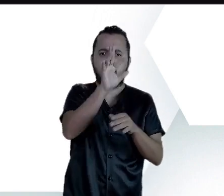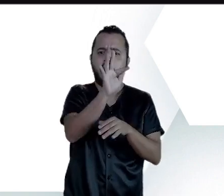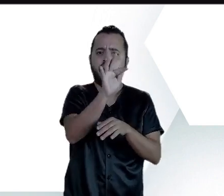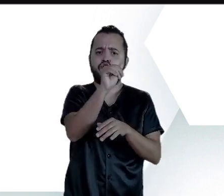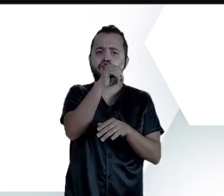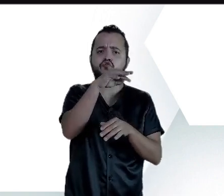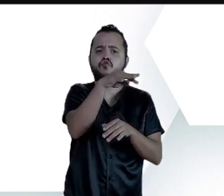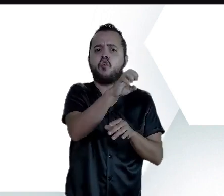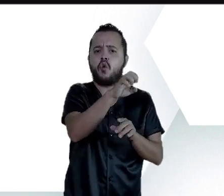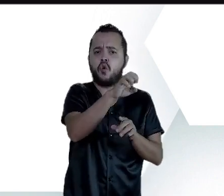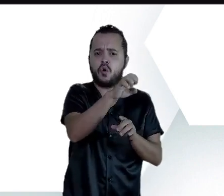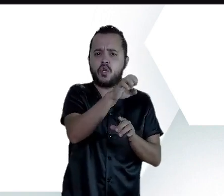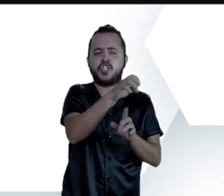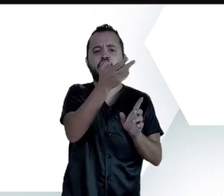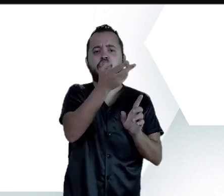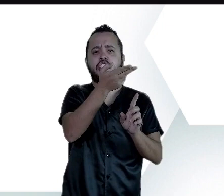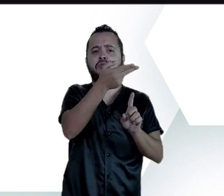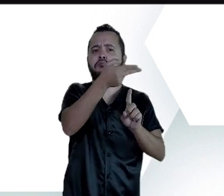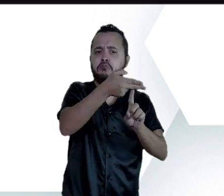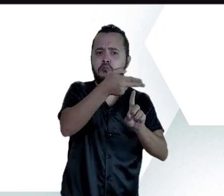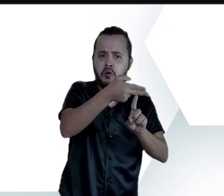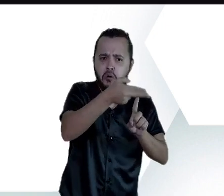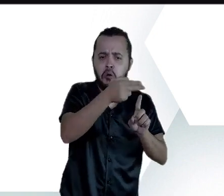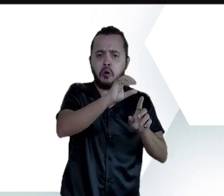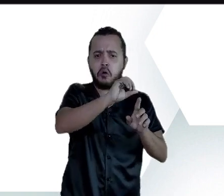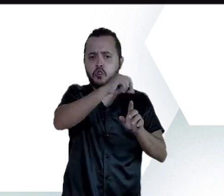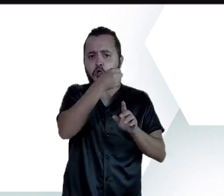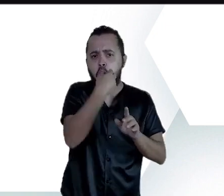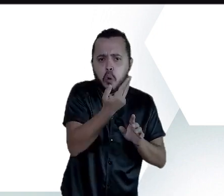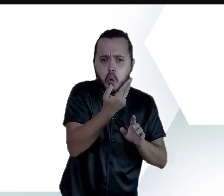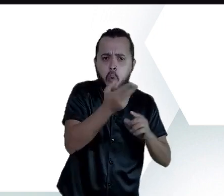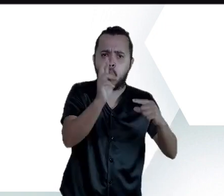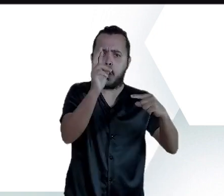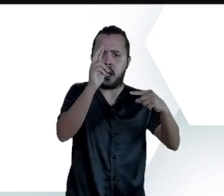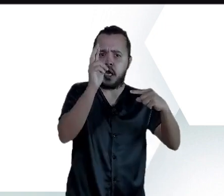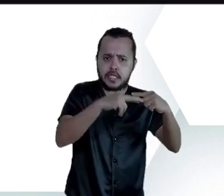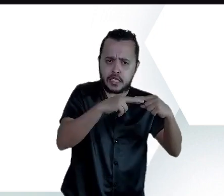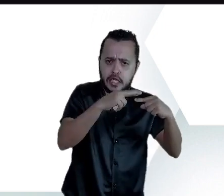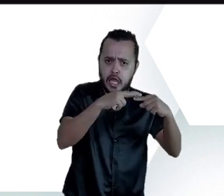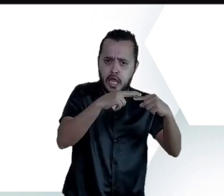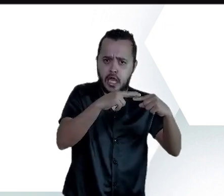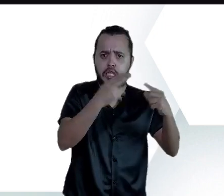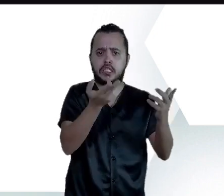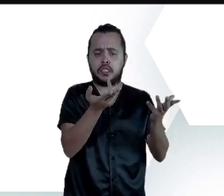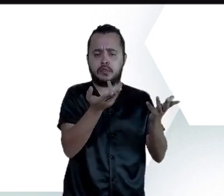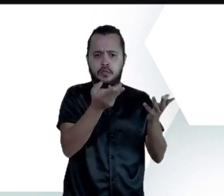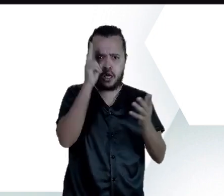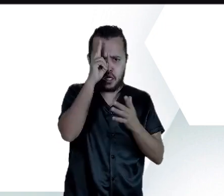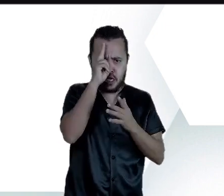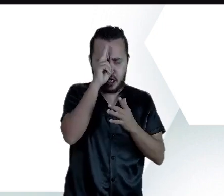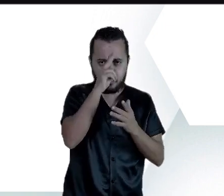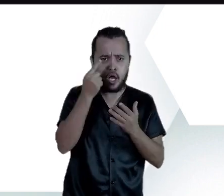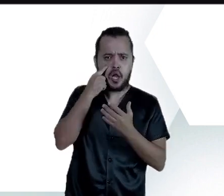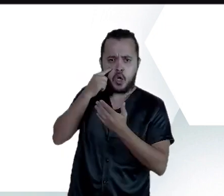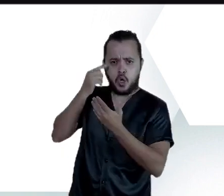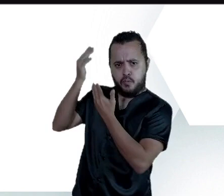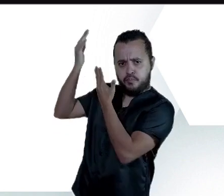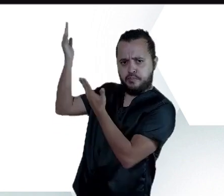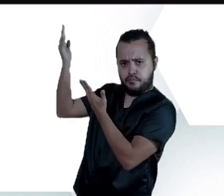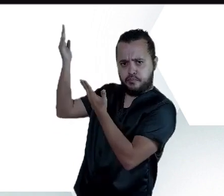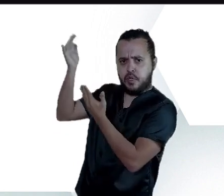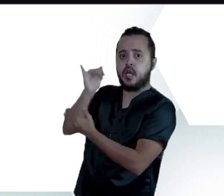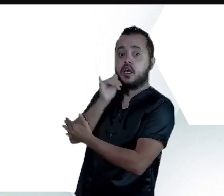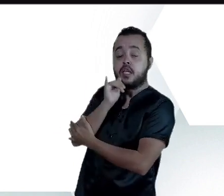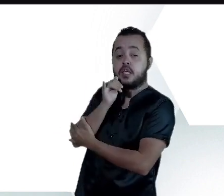fonte consumidora de energia ou a resistência do nosso circuito elétrico. Aqui podemos colocar como